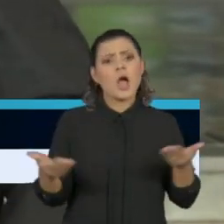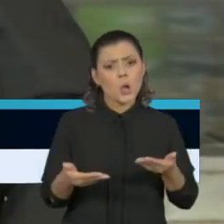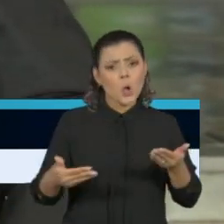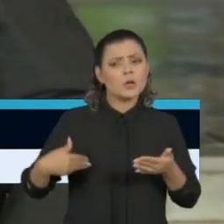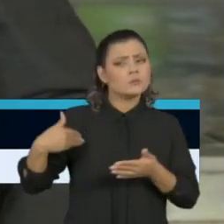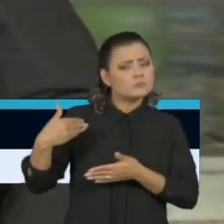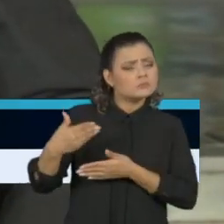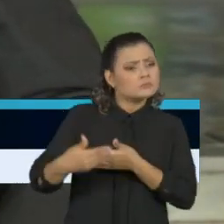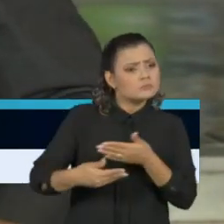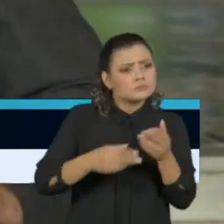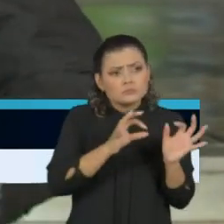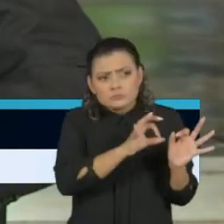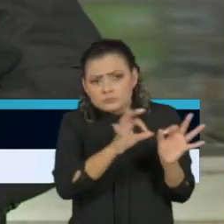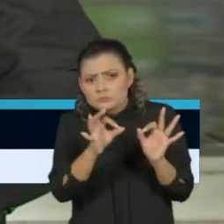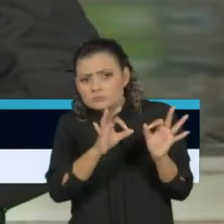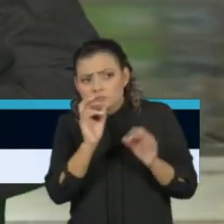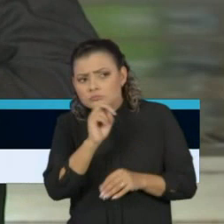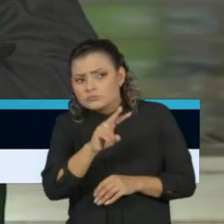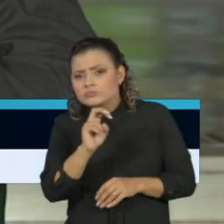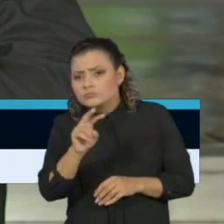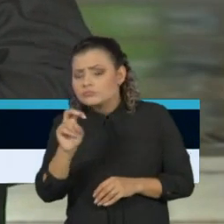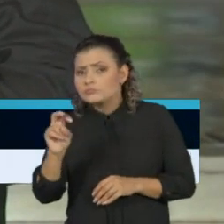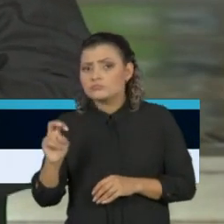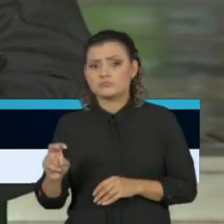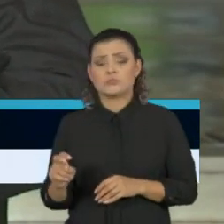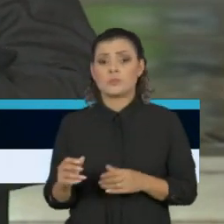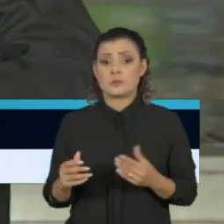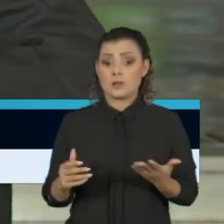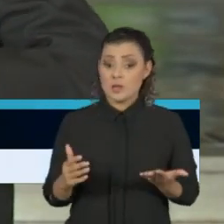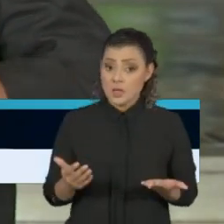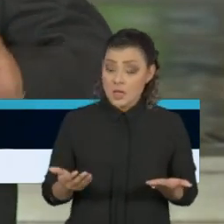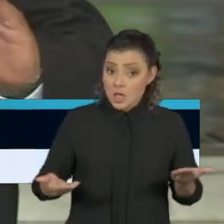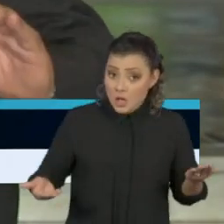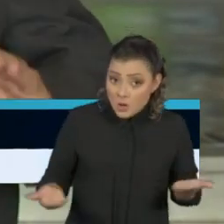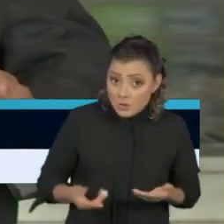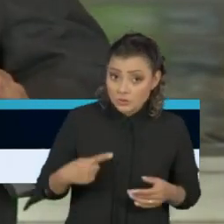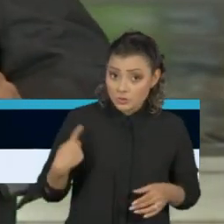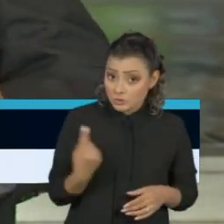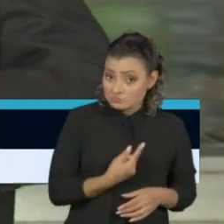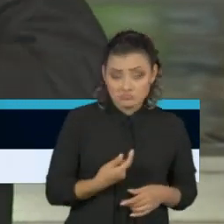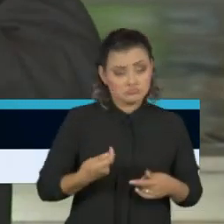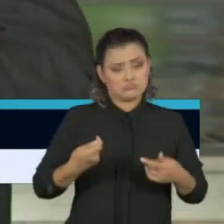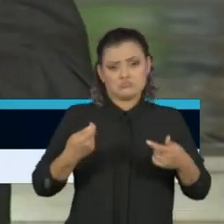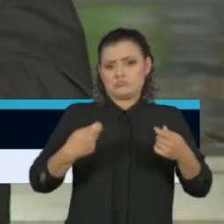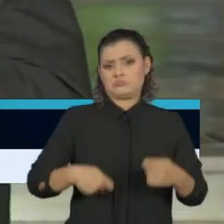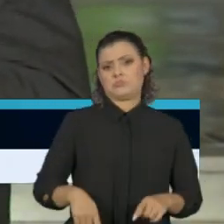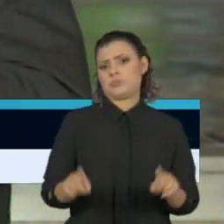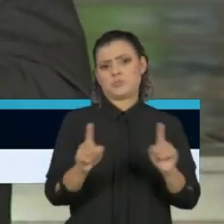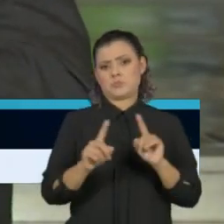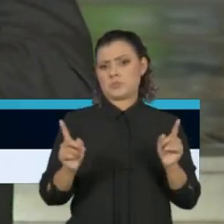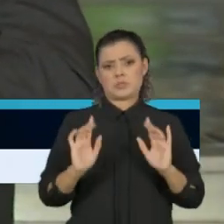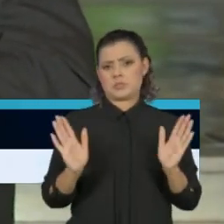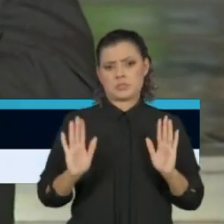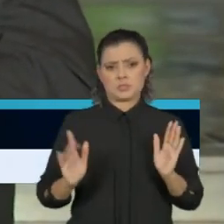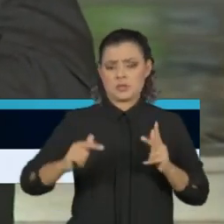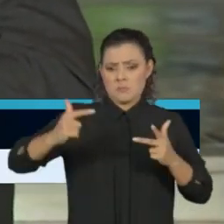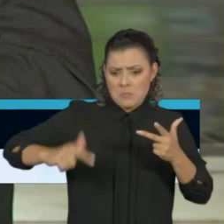temos, eu diria que nós não vamos ter a necessidade de repetir